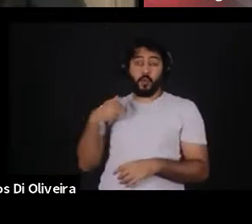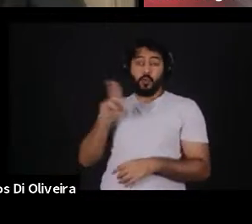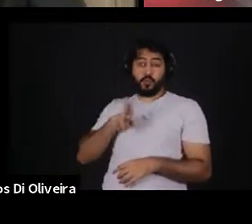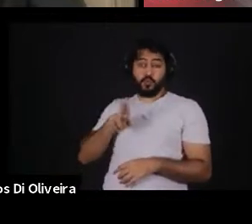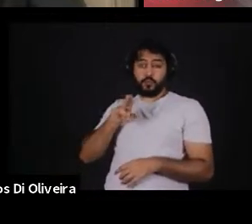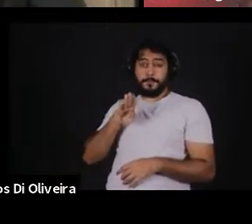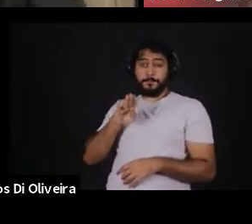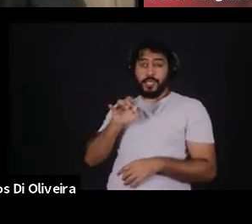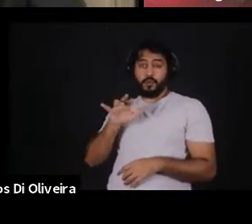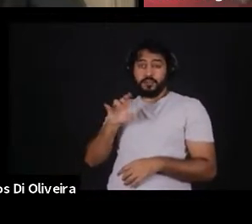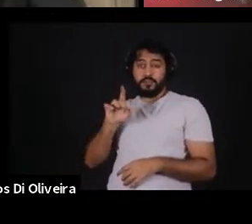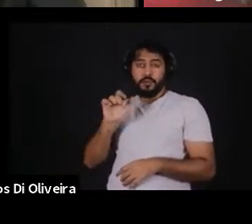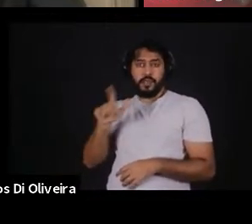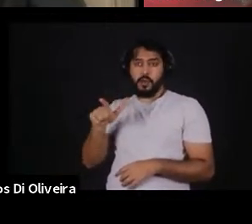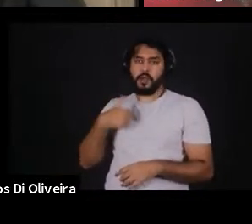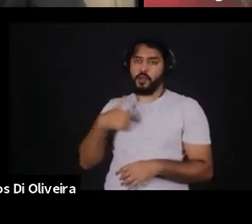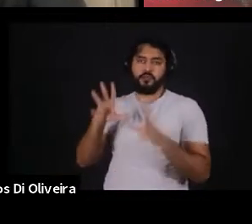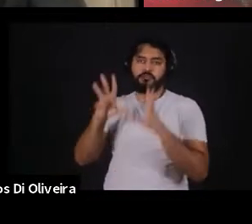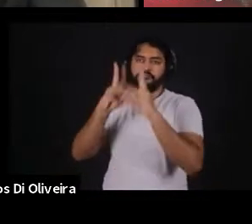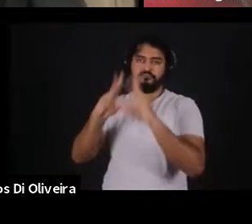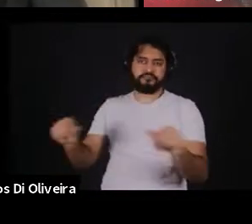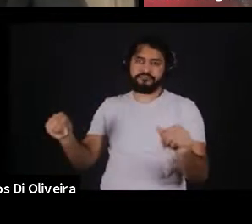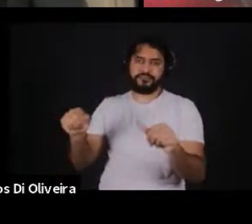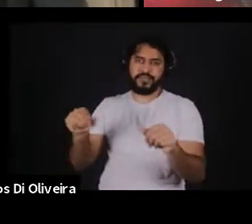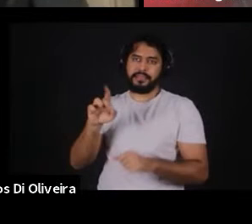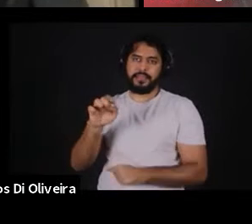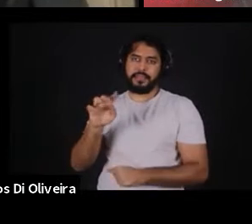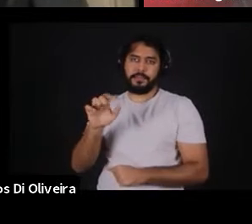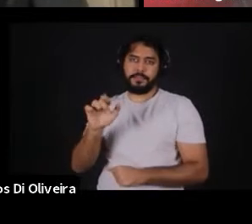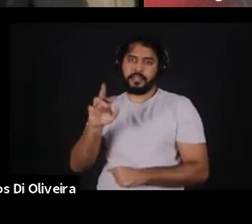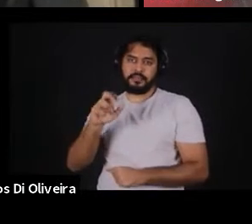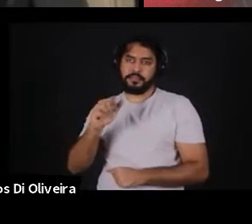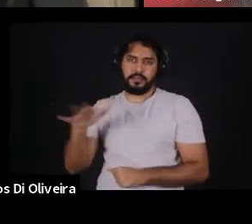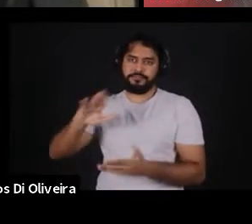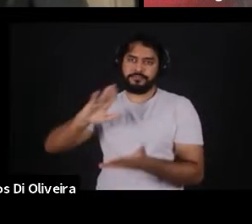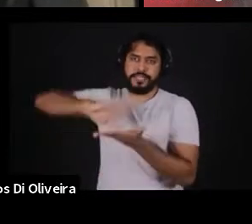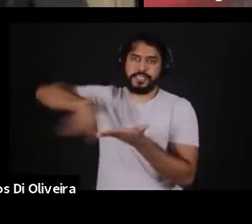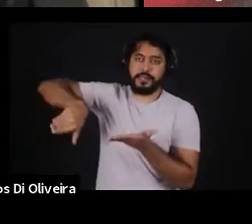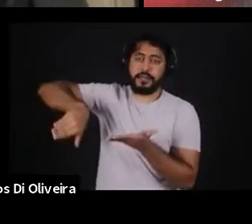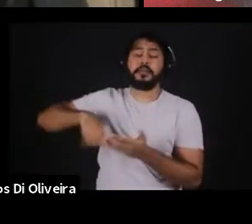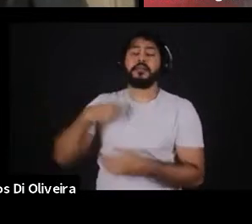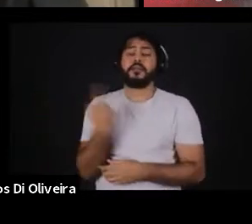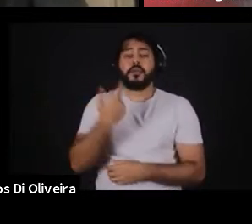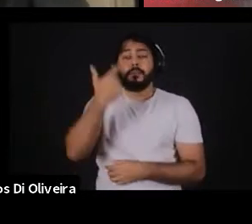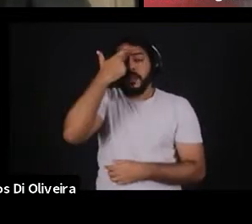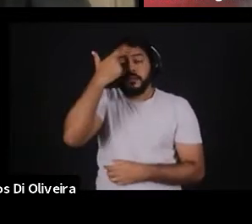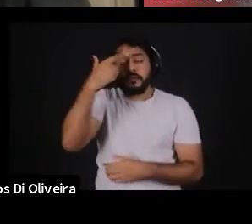que eu faço é acabar com a determinação, né? A gente retira a determinação para poder pensar a partir disso